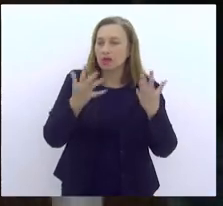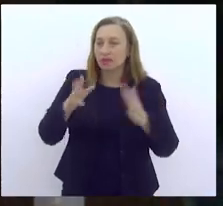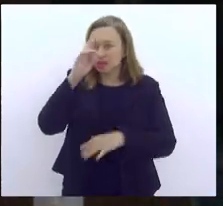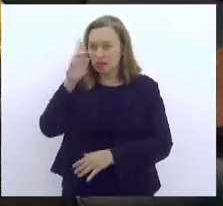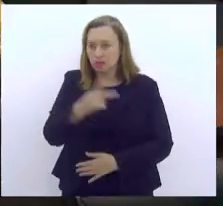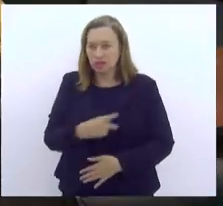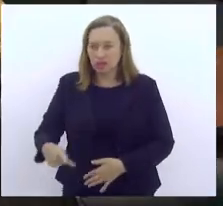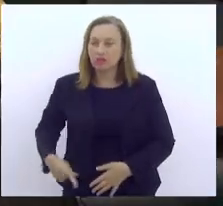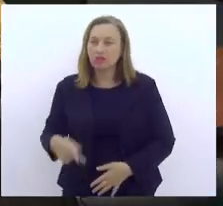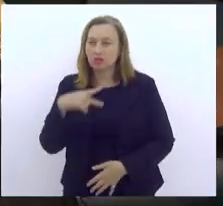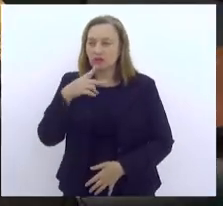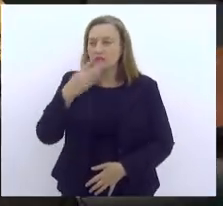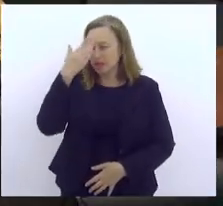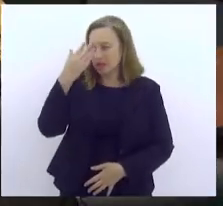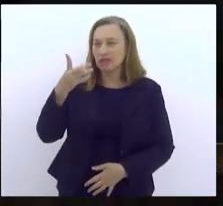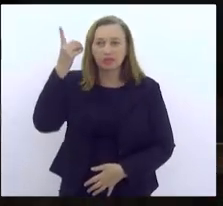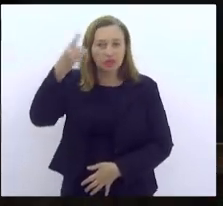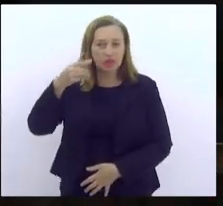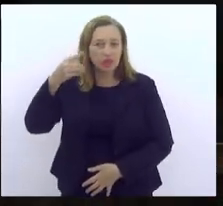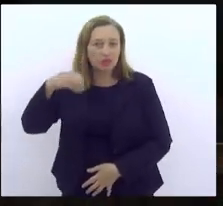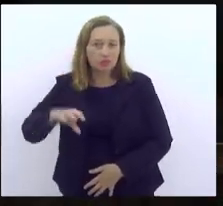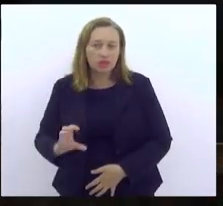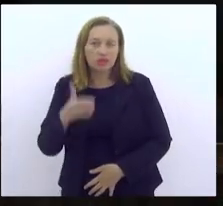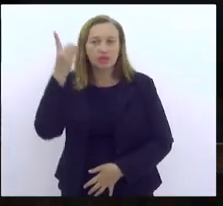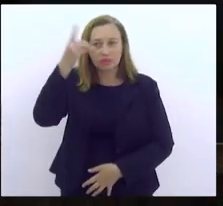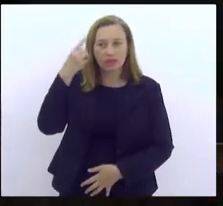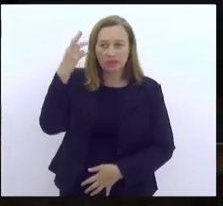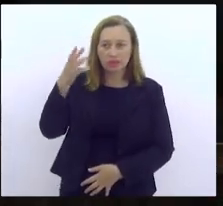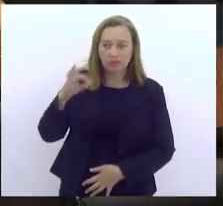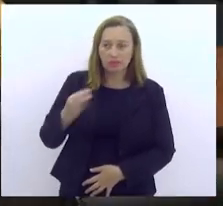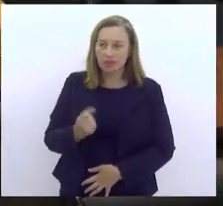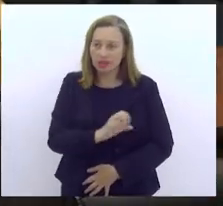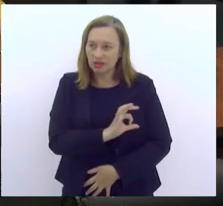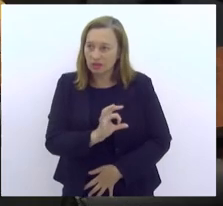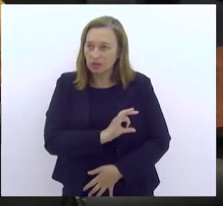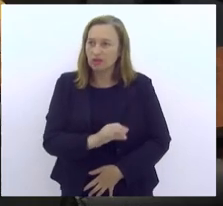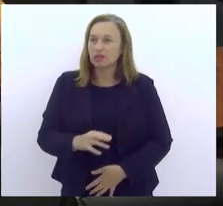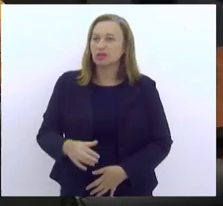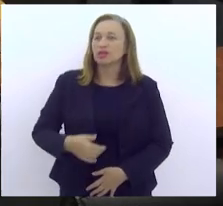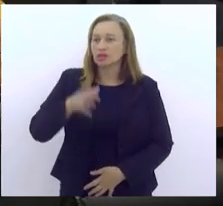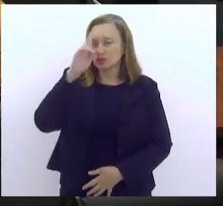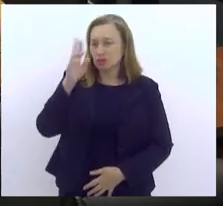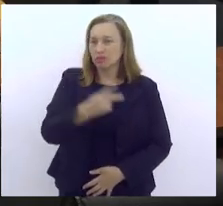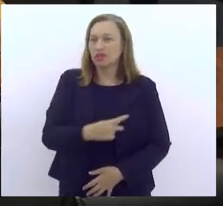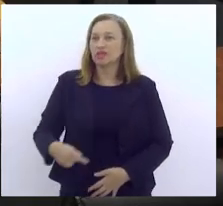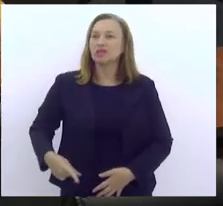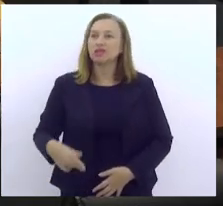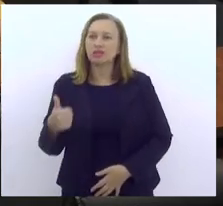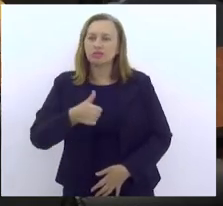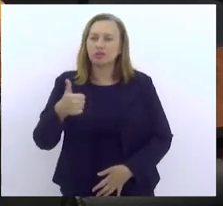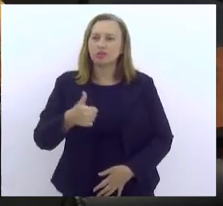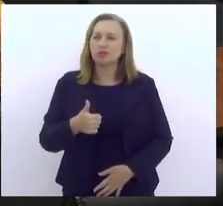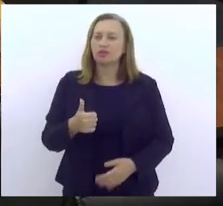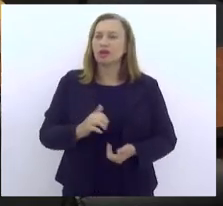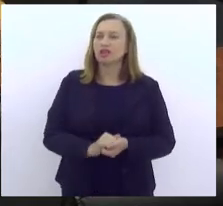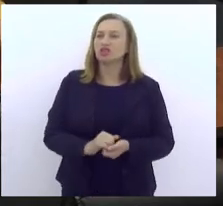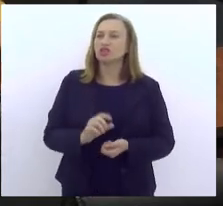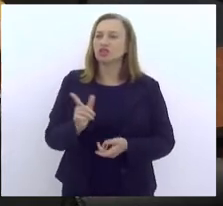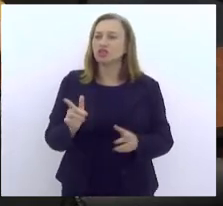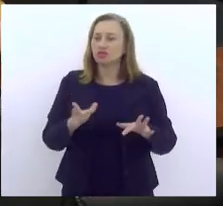fala. Obrigado, deputado Mink. Deputada Marta Rocha, por favor. Presidente, em primeiro lugar, não poderia ser diferente